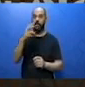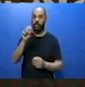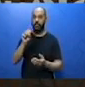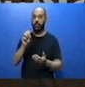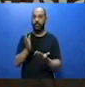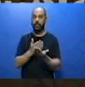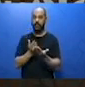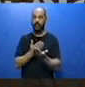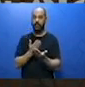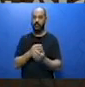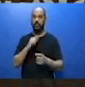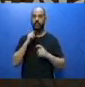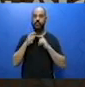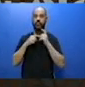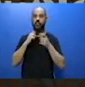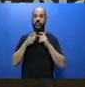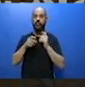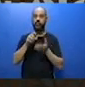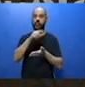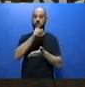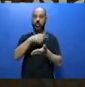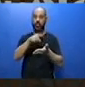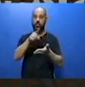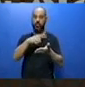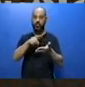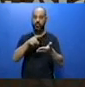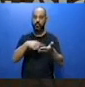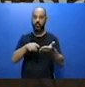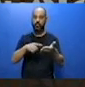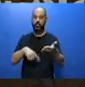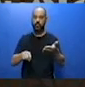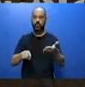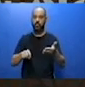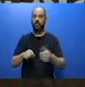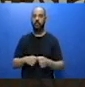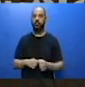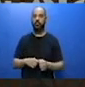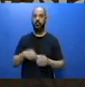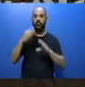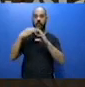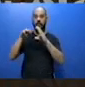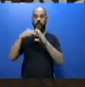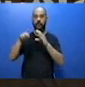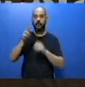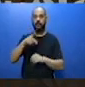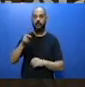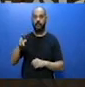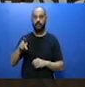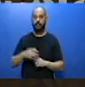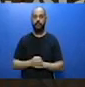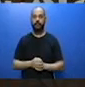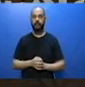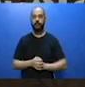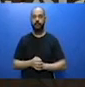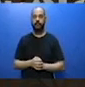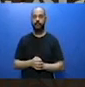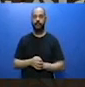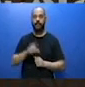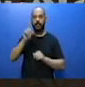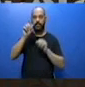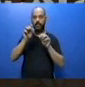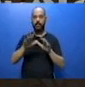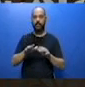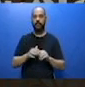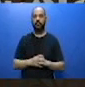248. Dúvidas, correção das atividades, correção da tarefa, enviem para o professor. Fiquem com